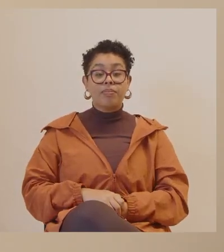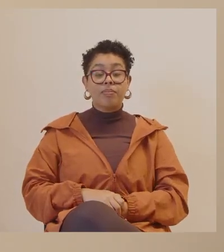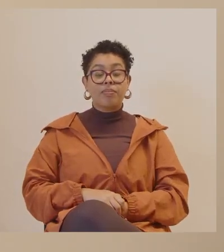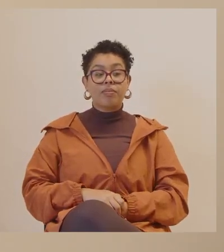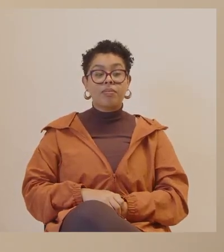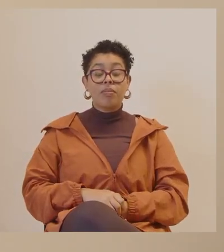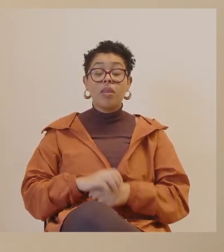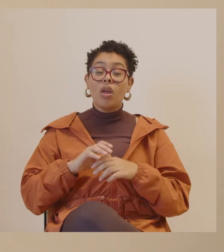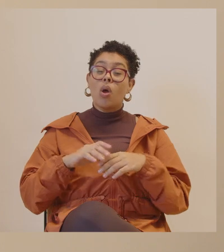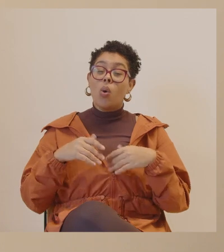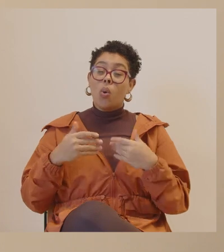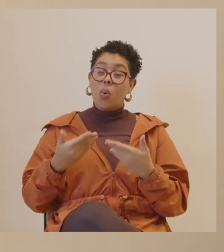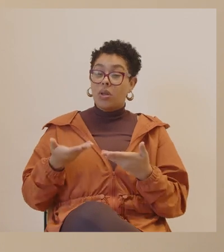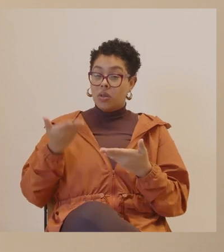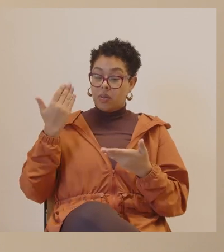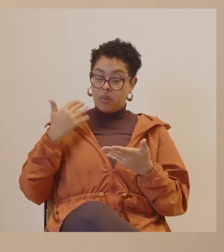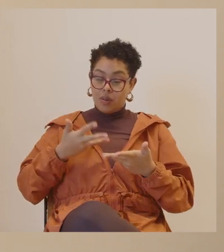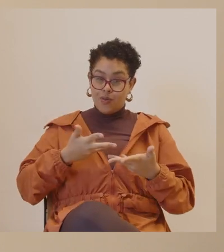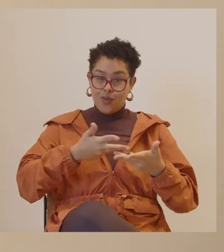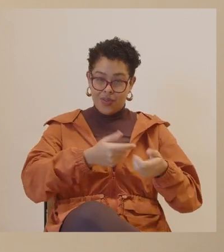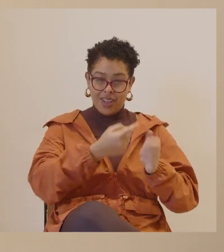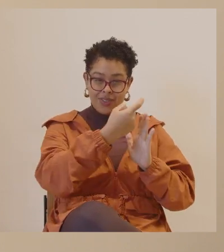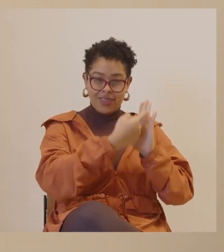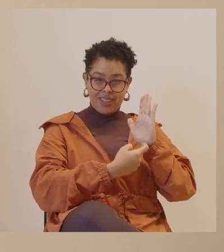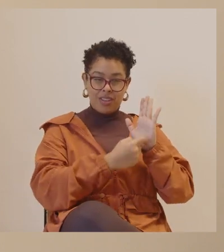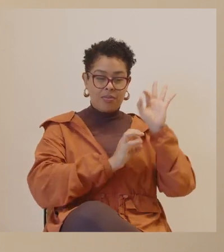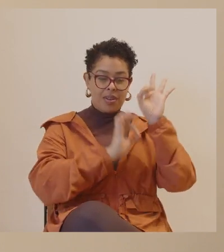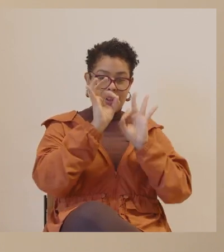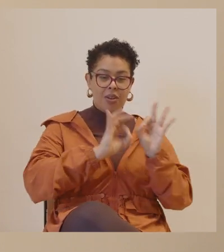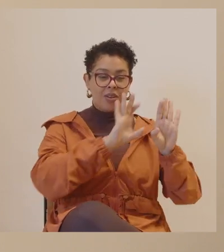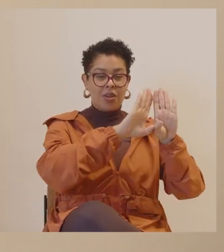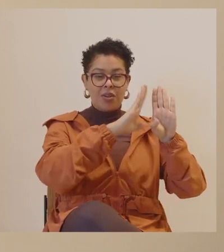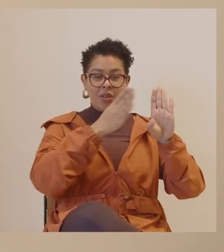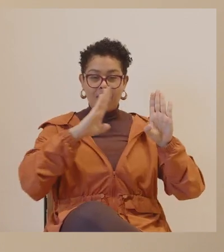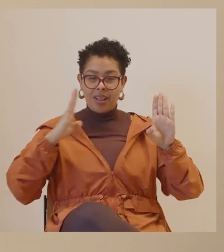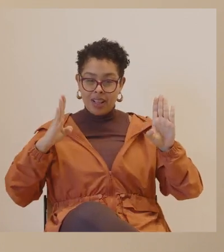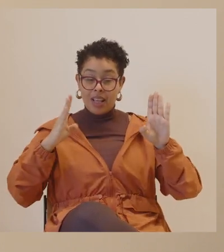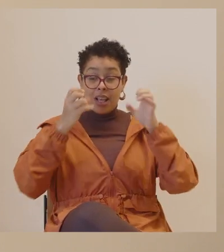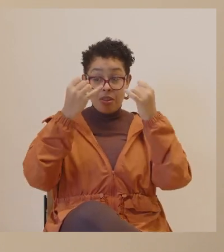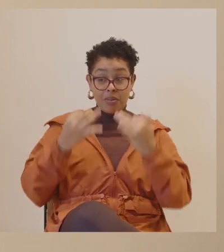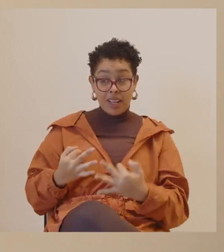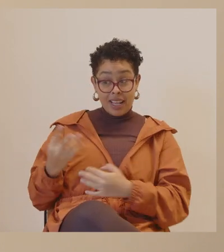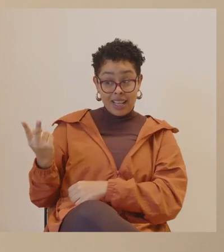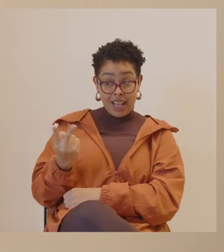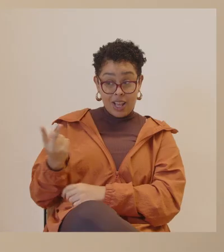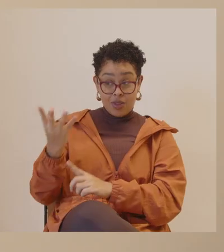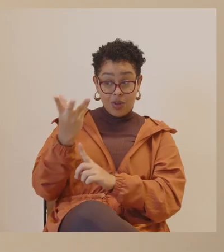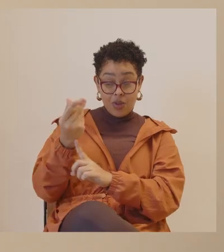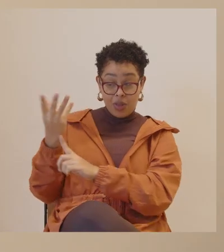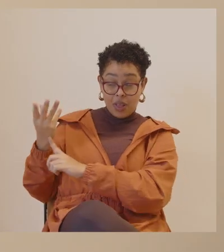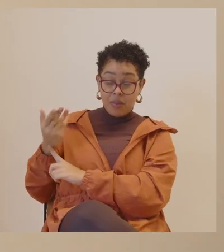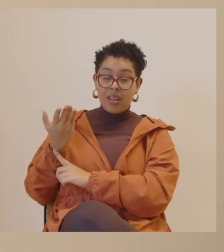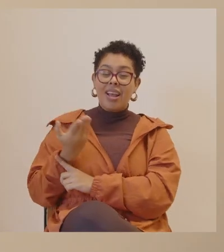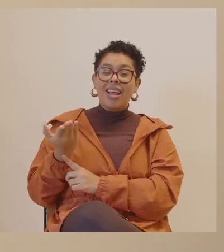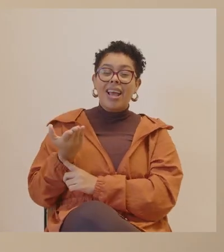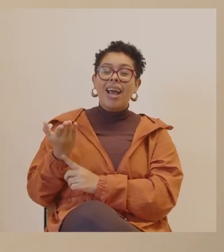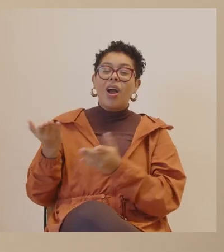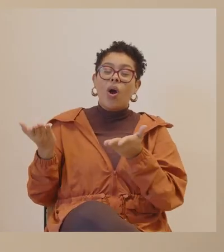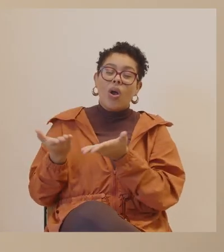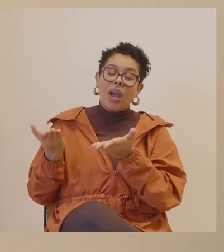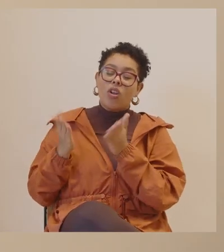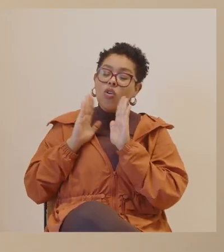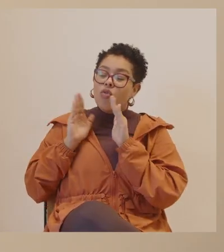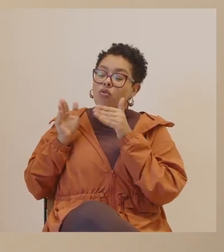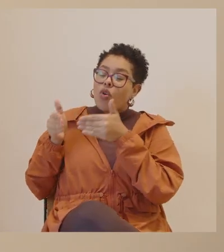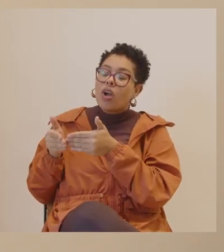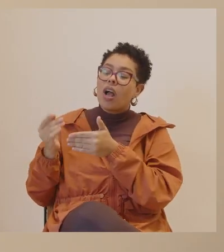Quando eu fui convidada a escrever o texto para o catálogo, eu tratei das duas pinturas, mas hoje eu acho que eu queria focar na Canoa sobre o Epte, porque ela é um pouco excepcional